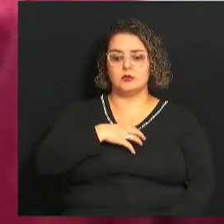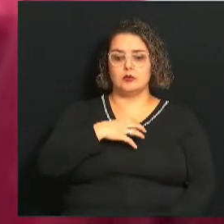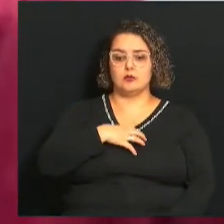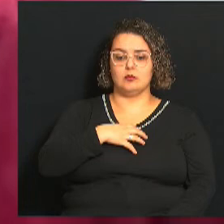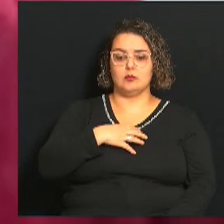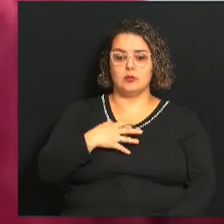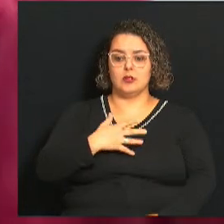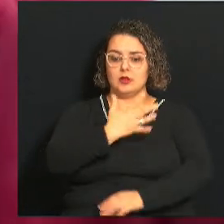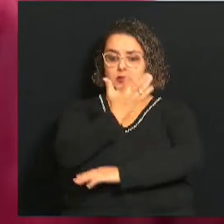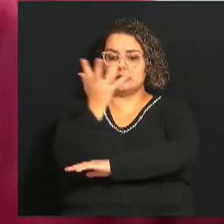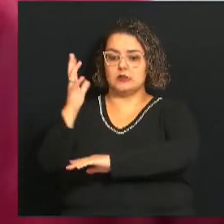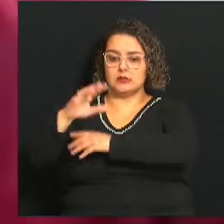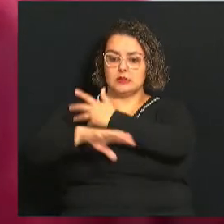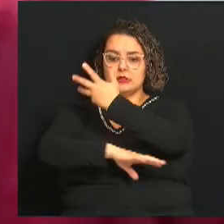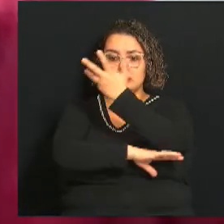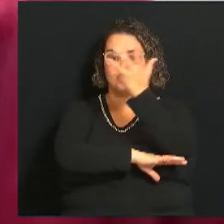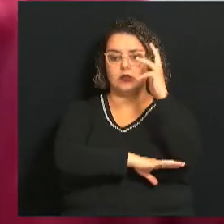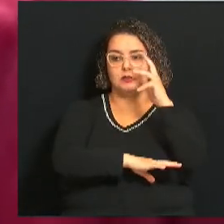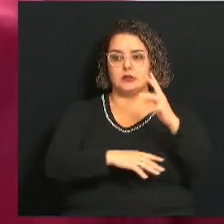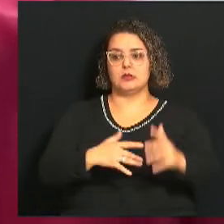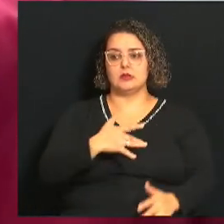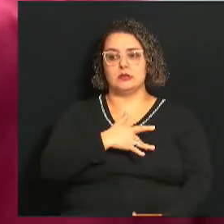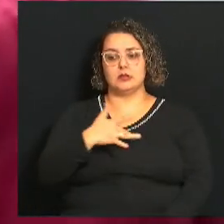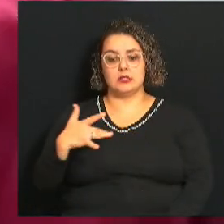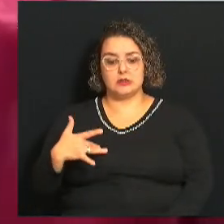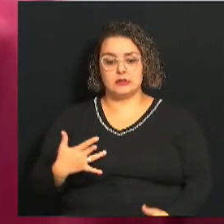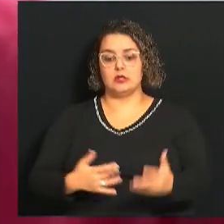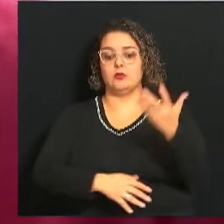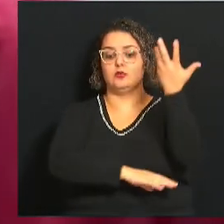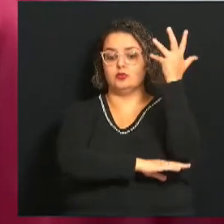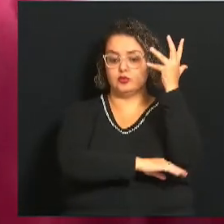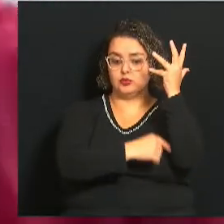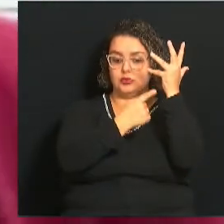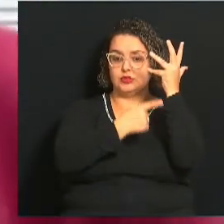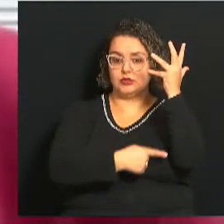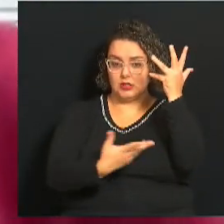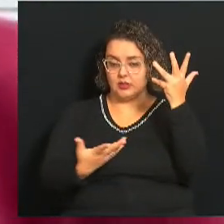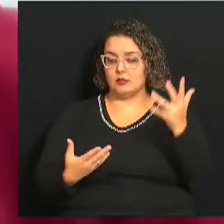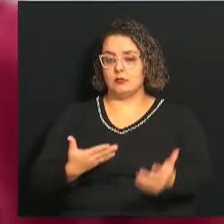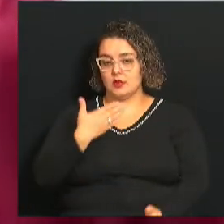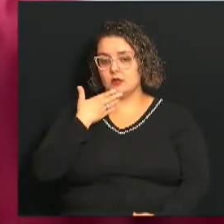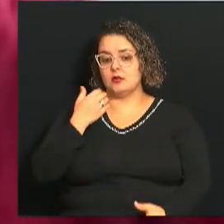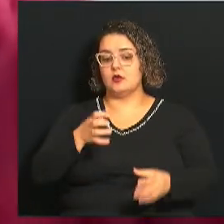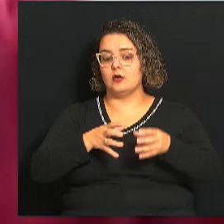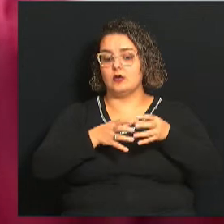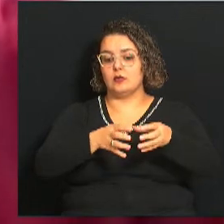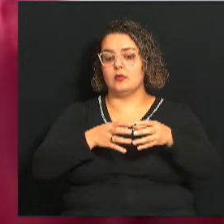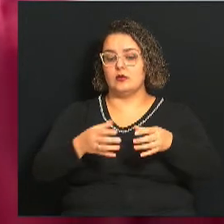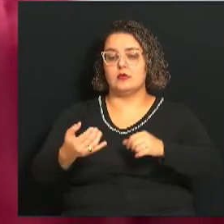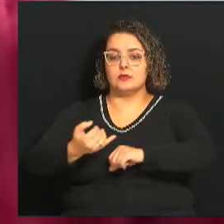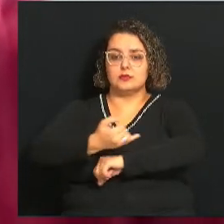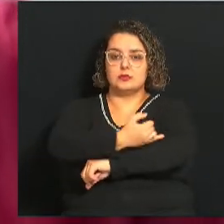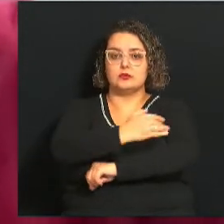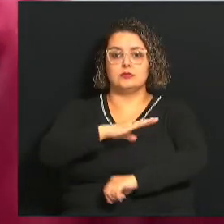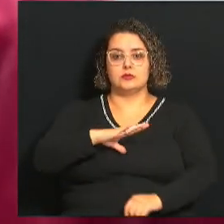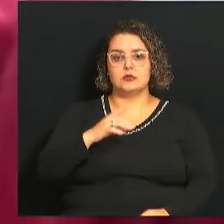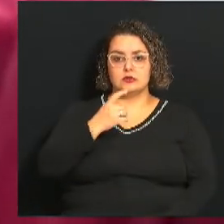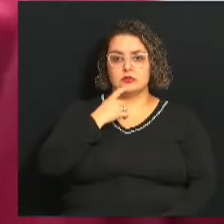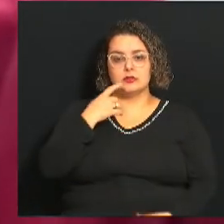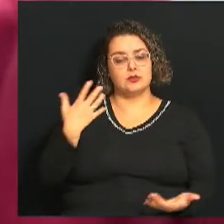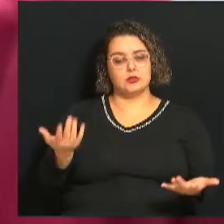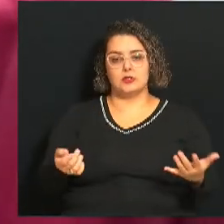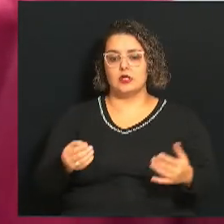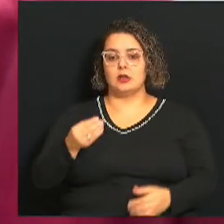arborização, na saúde da árvore, na melhor convivência aí com as demais infraestruturas do município, enfim, tentando